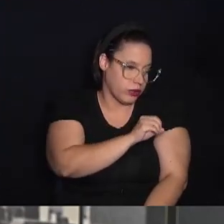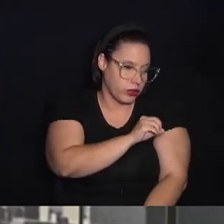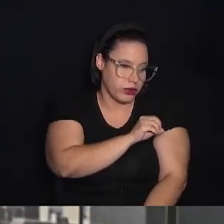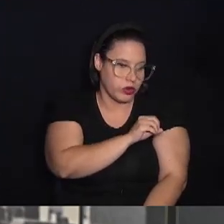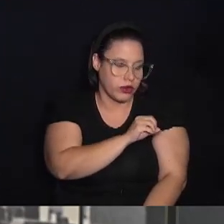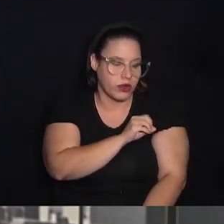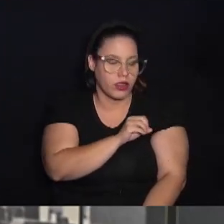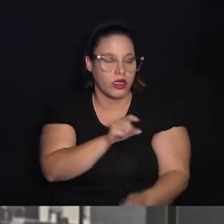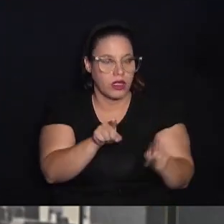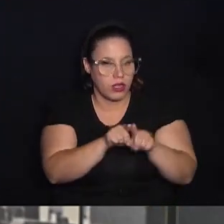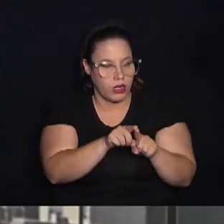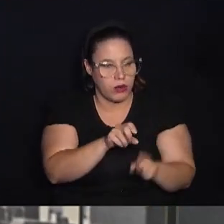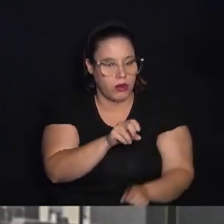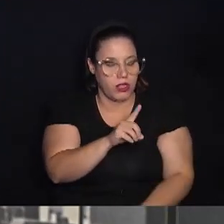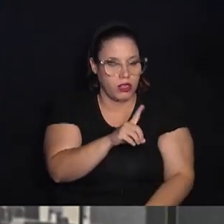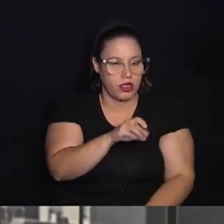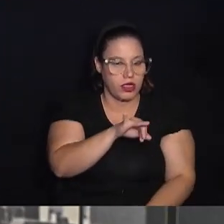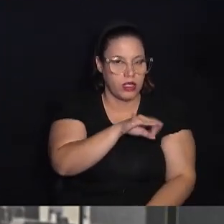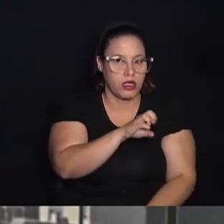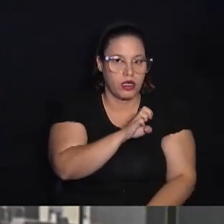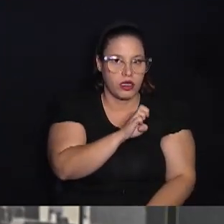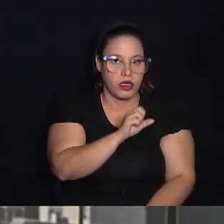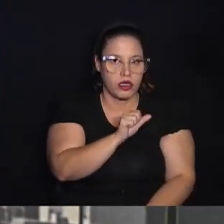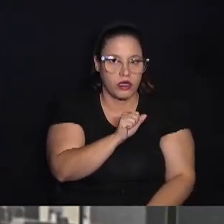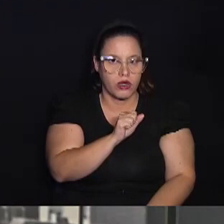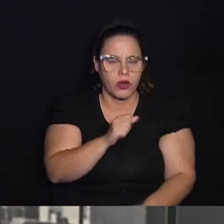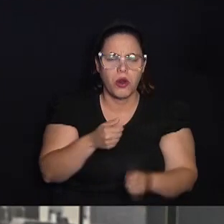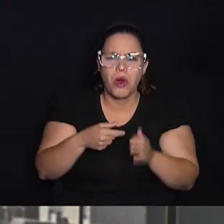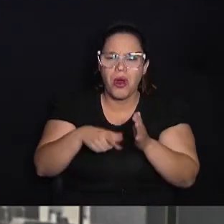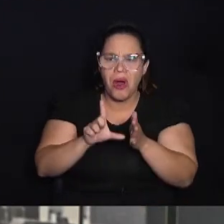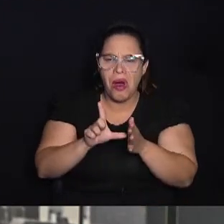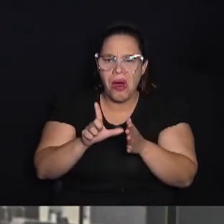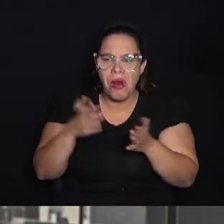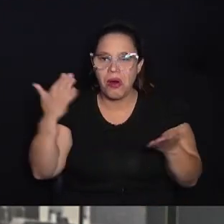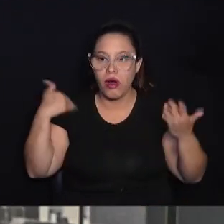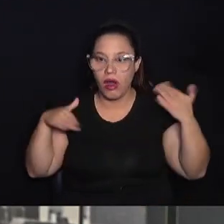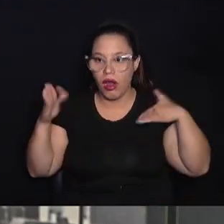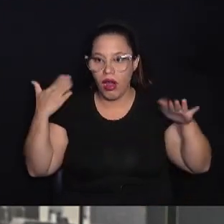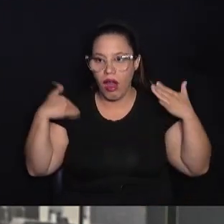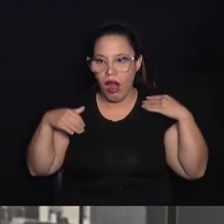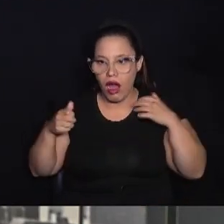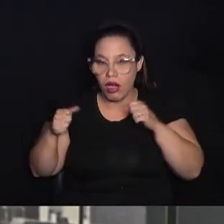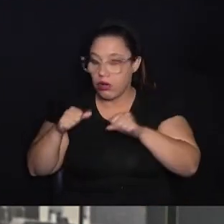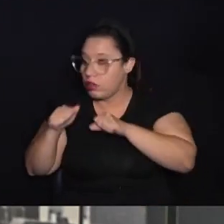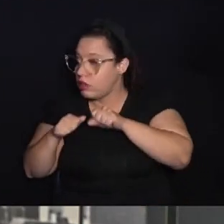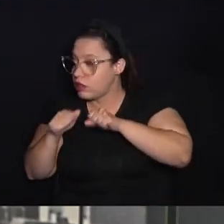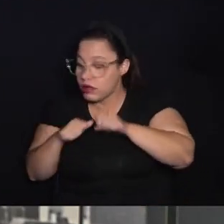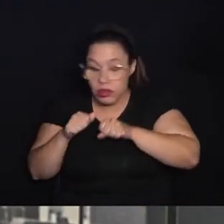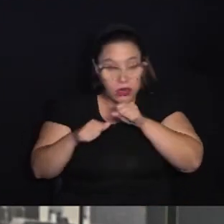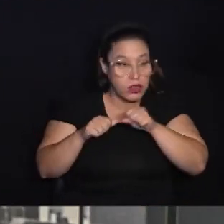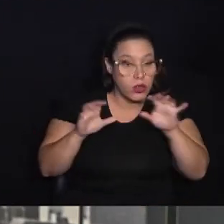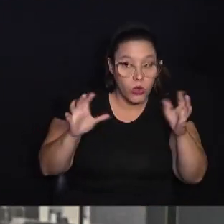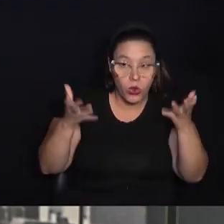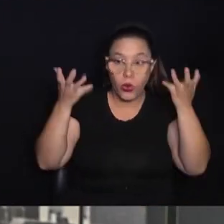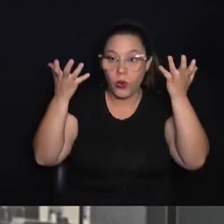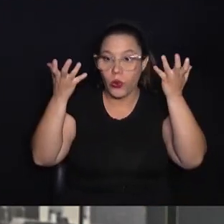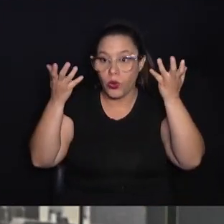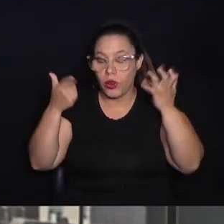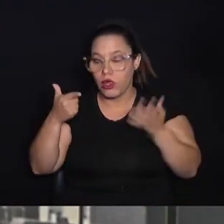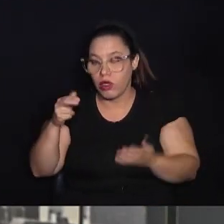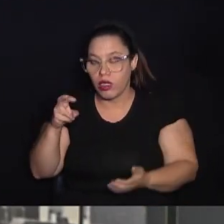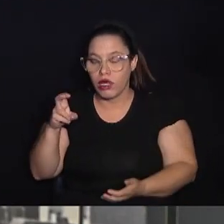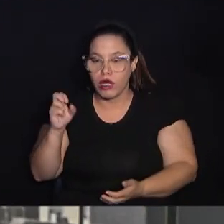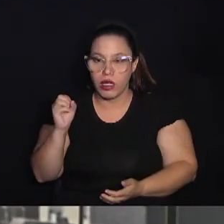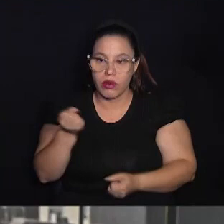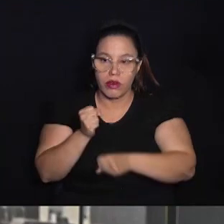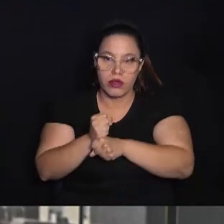Diego mas olha só pessoal ontem teve passeio ciclístico realizado em comemoração os 250 anos de Campinas